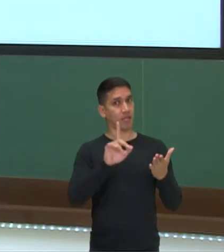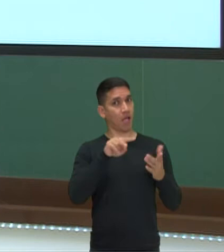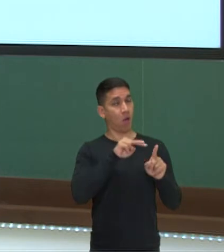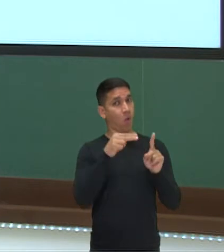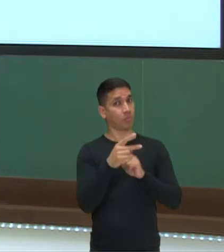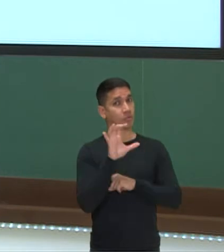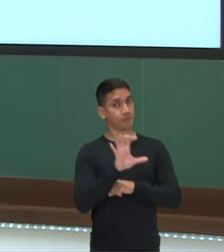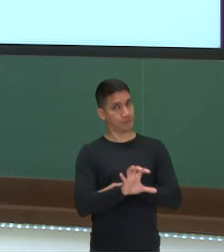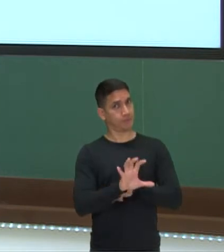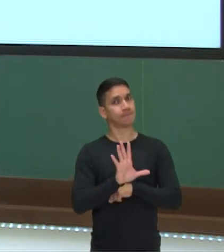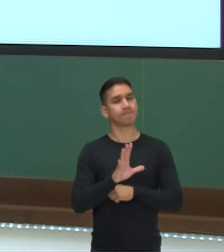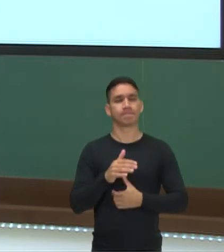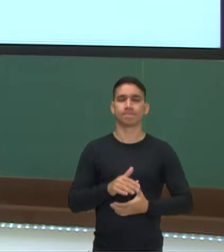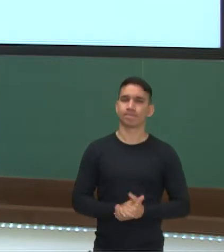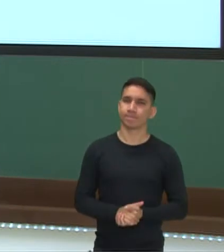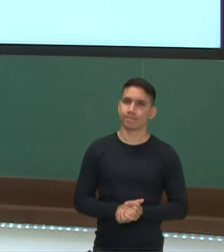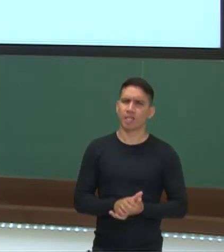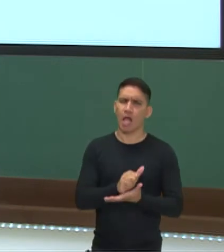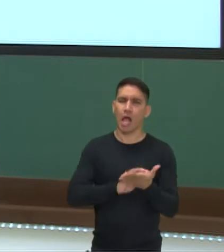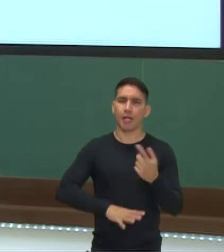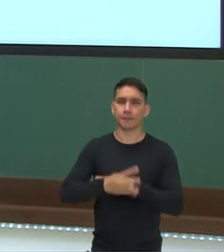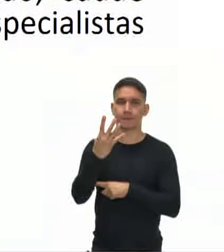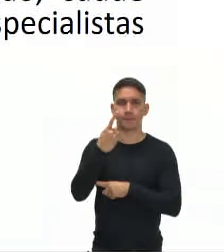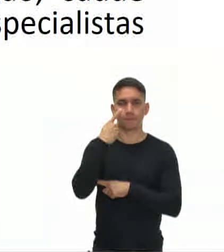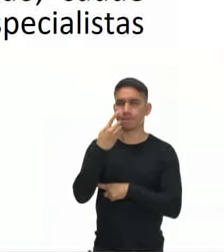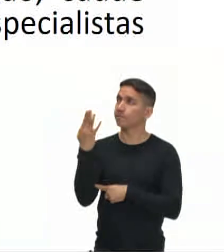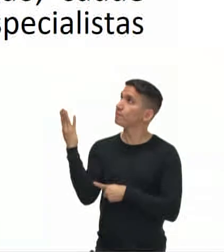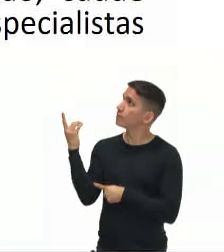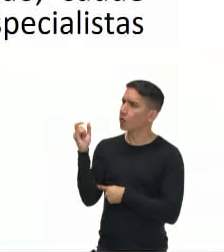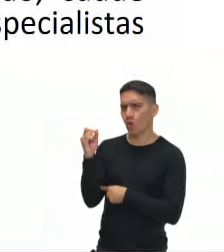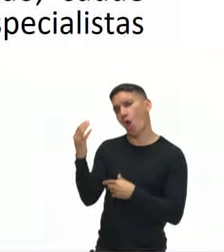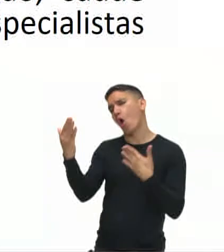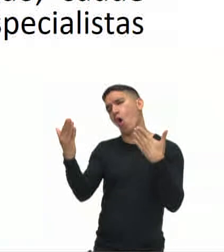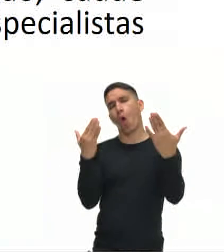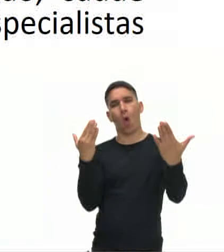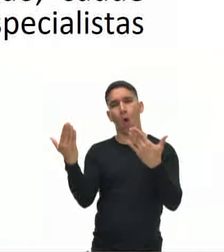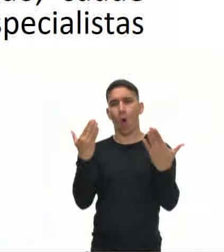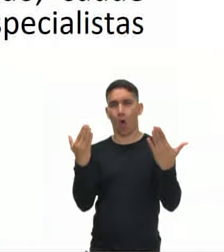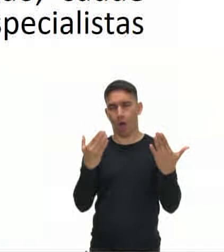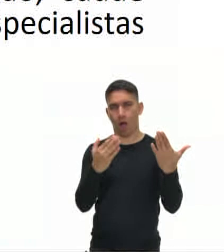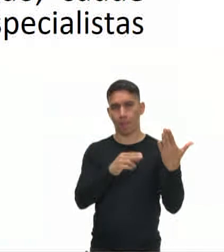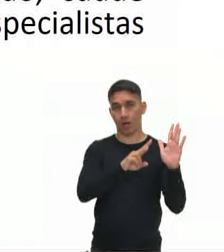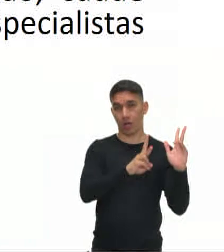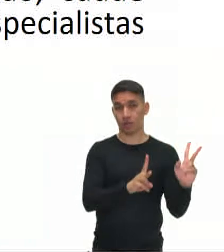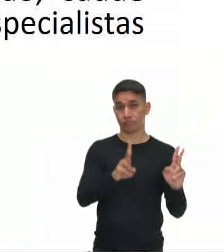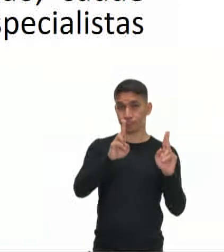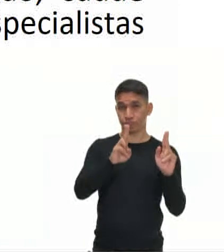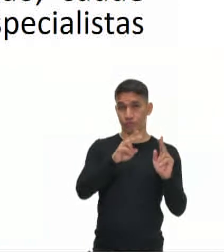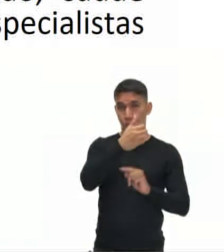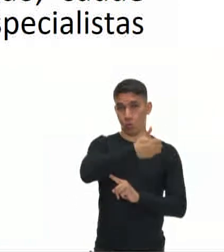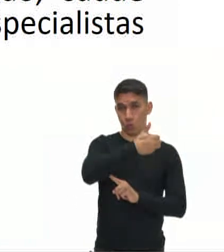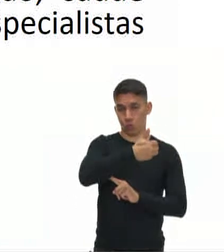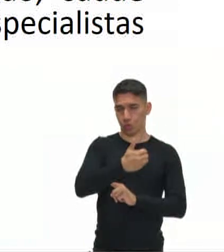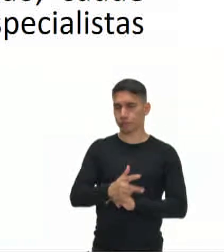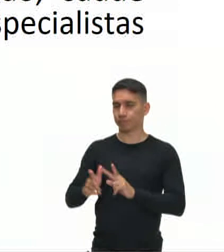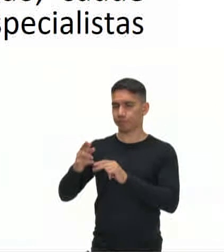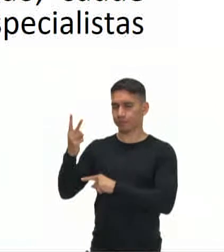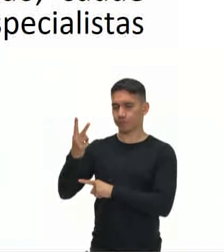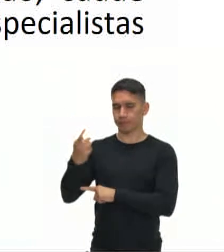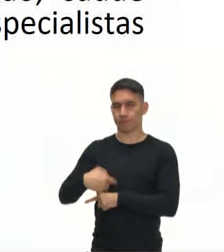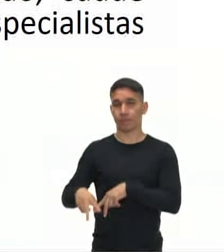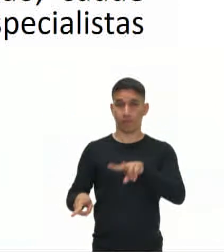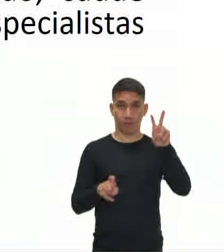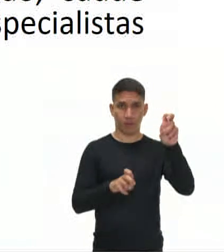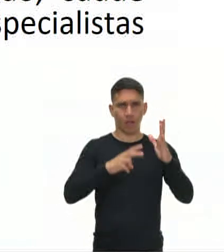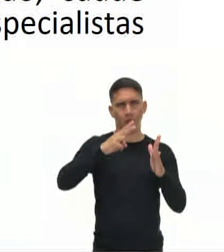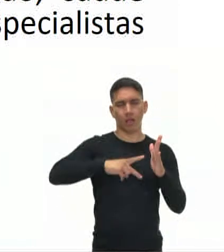opinião. Quarta atividade, compare os trechos. Trecho 1. Essa questão está relacionada ao nível